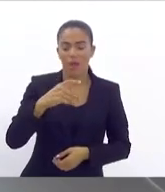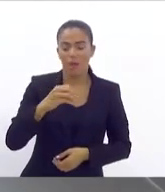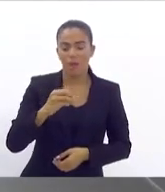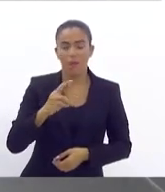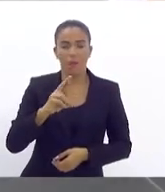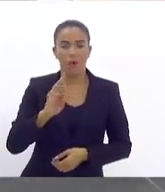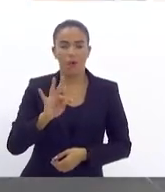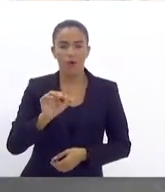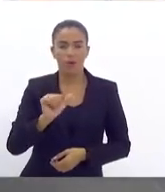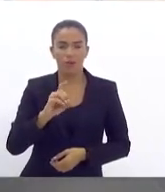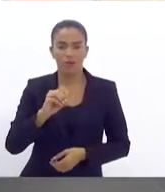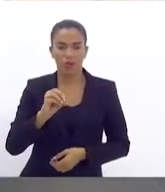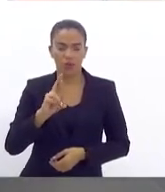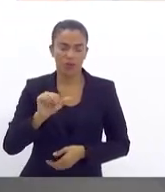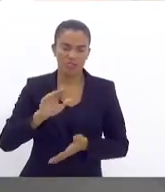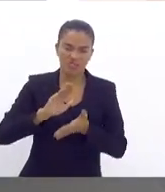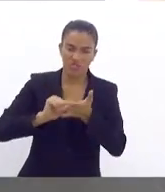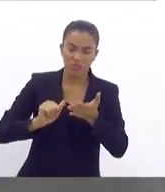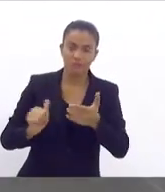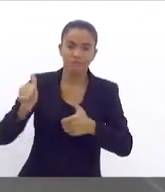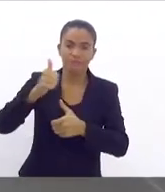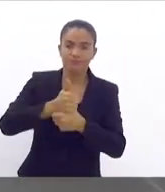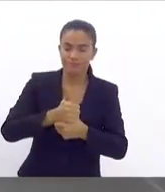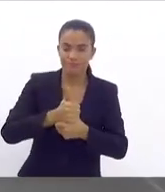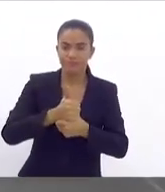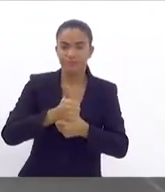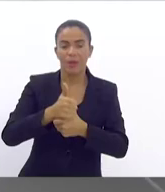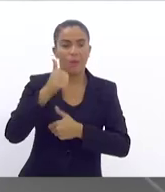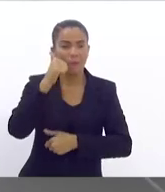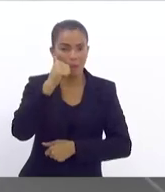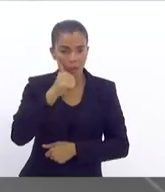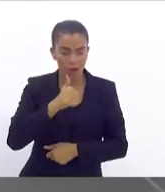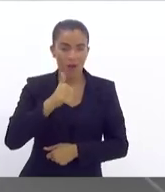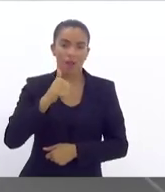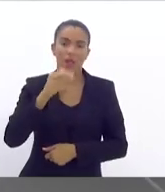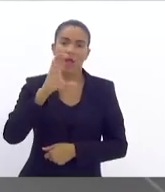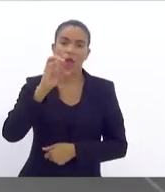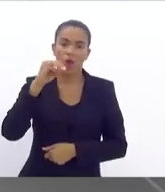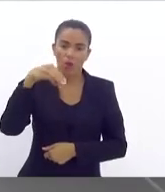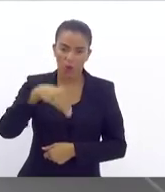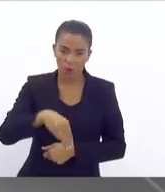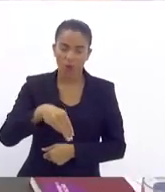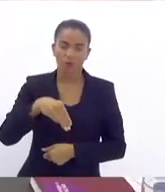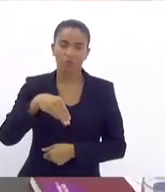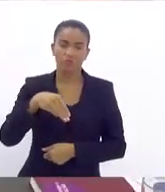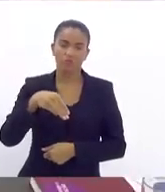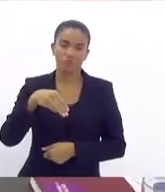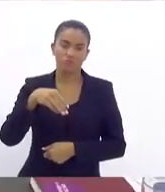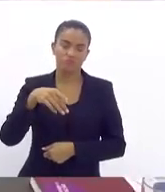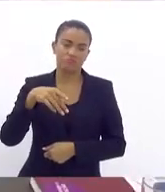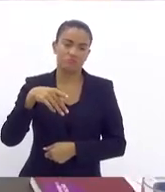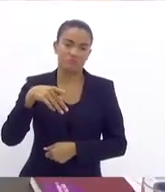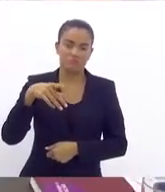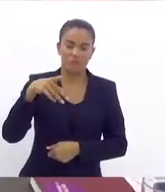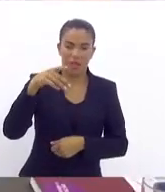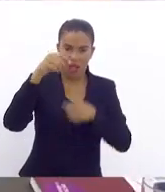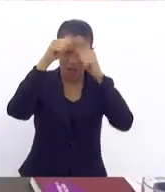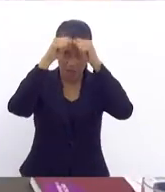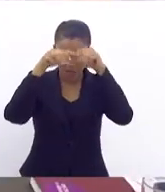PL 5863. É verdade, estou até com ele aqui na minha mão. Eu